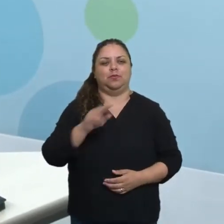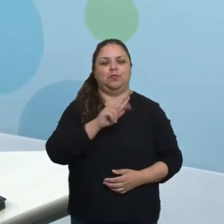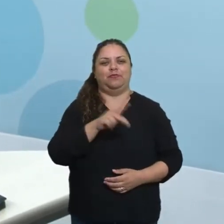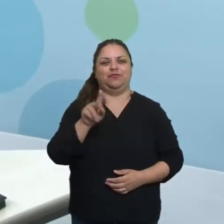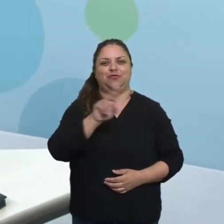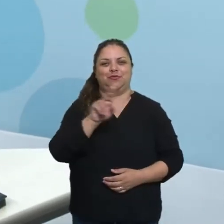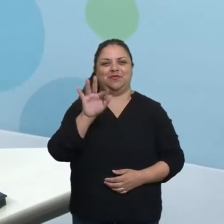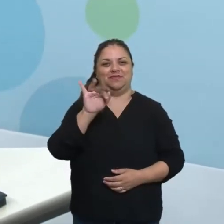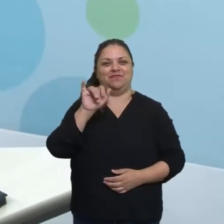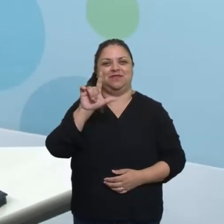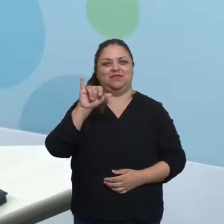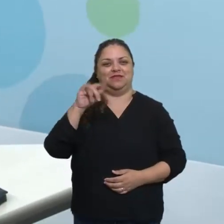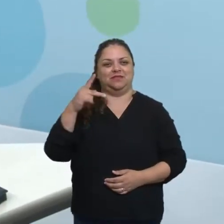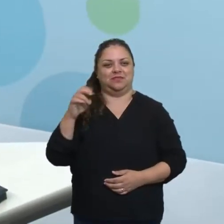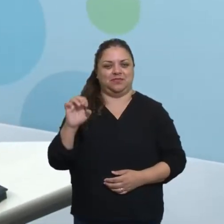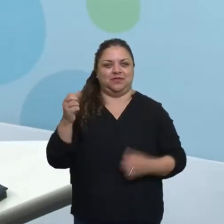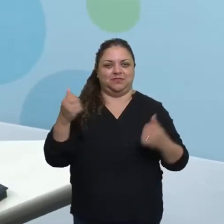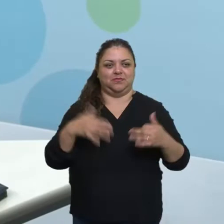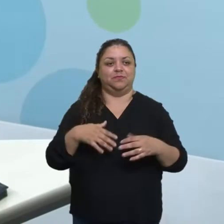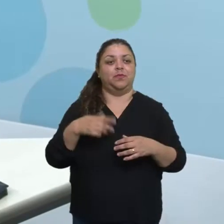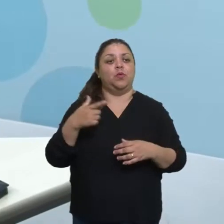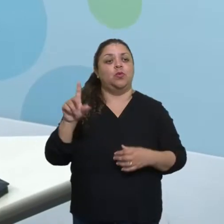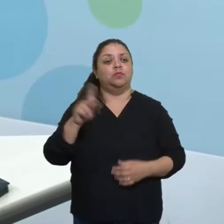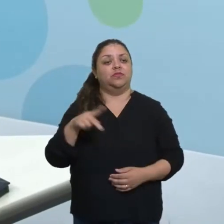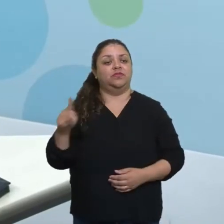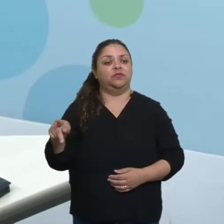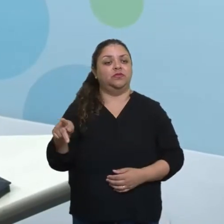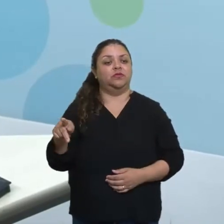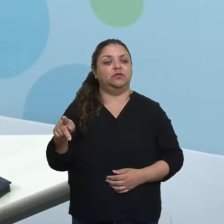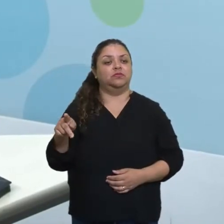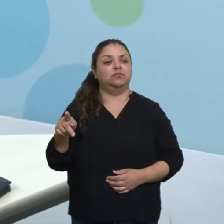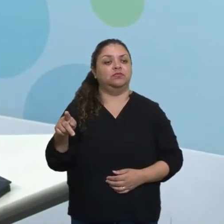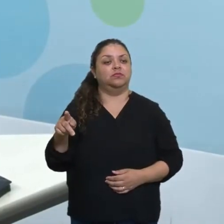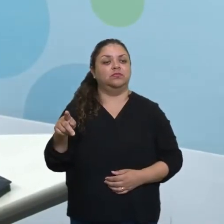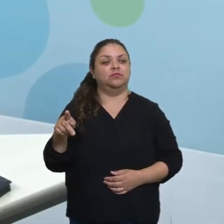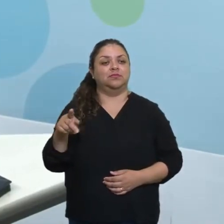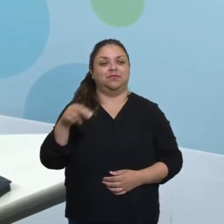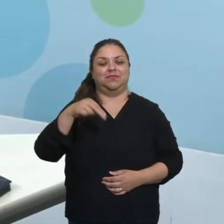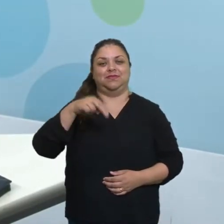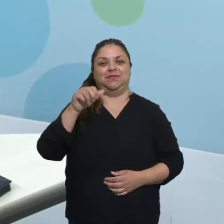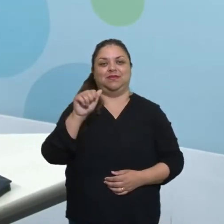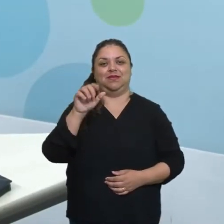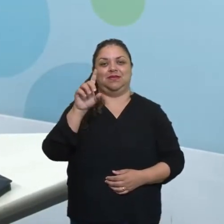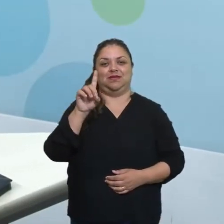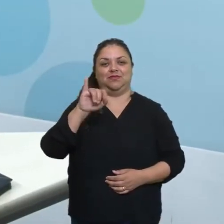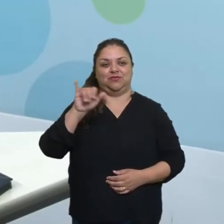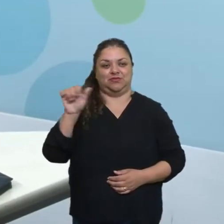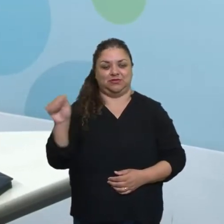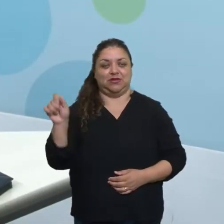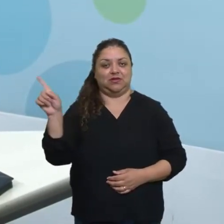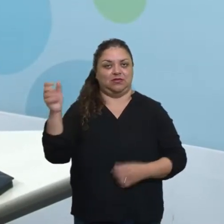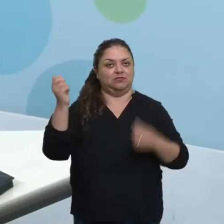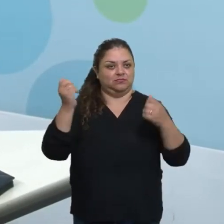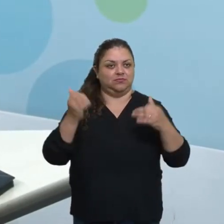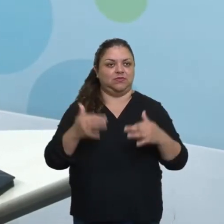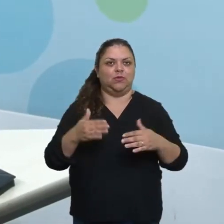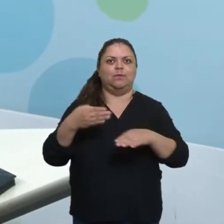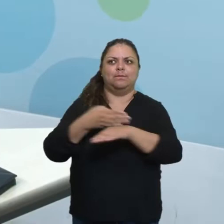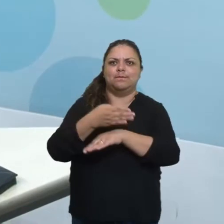conselho participativo né a professora Nadja eu acho comentou